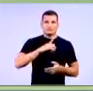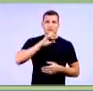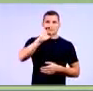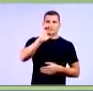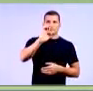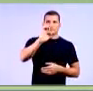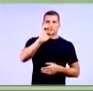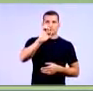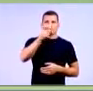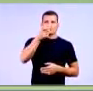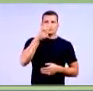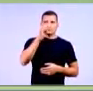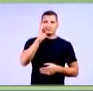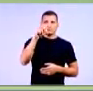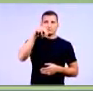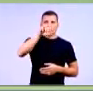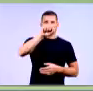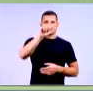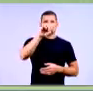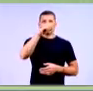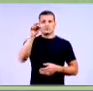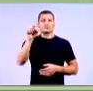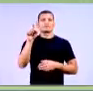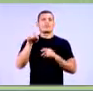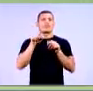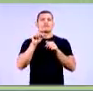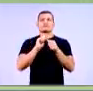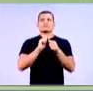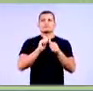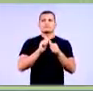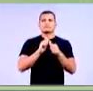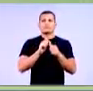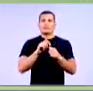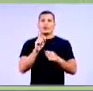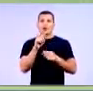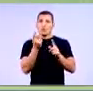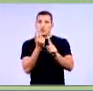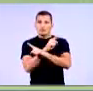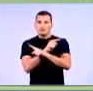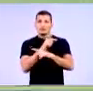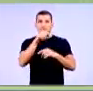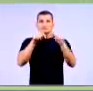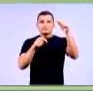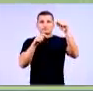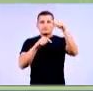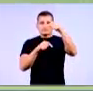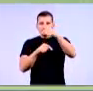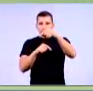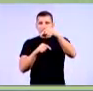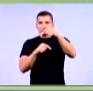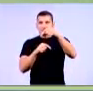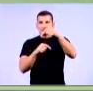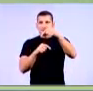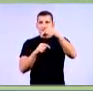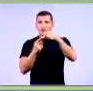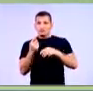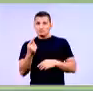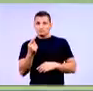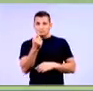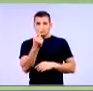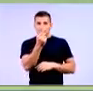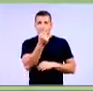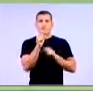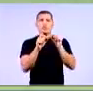né? Então o que o extend faz? A setinha do extend, ela é o contrário dessa aqui que vocês estão vendo, eu vou desenhar aqui, ó. E aí o que o